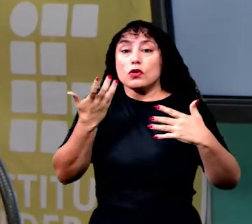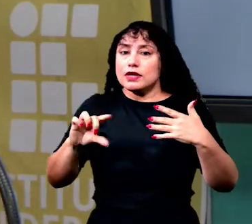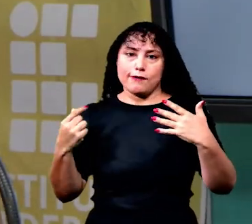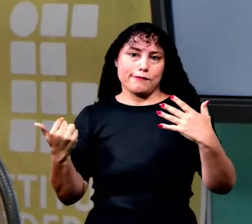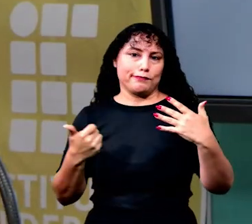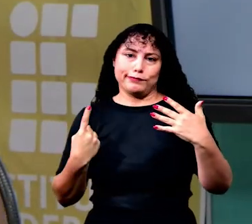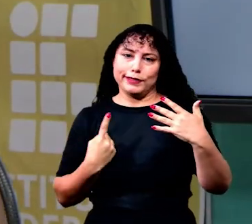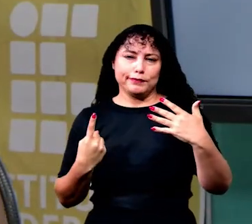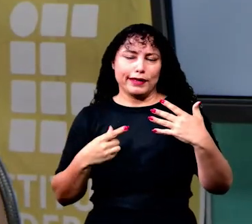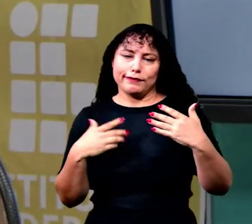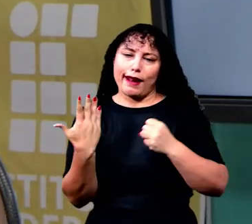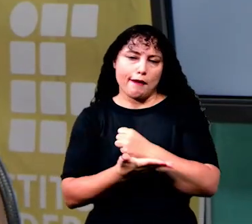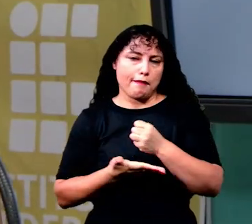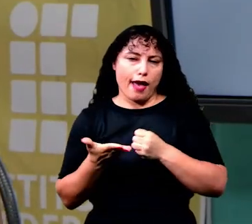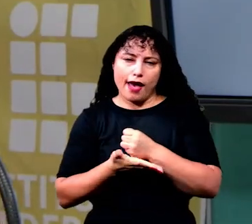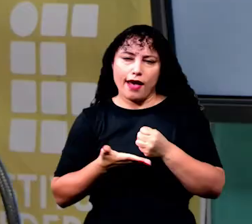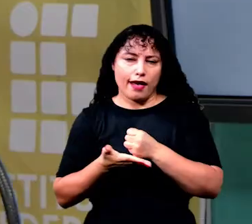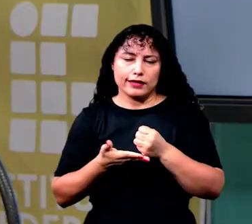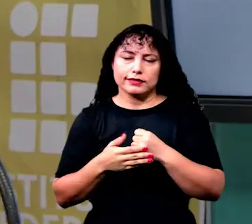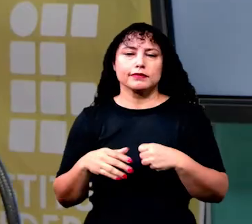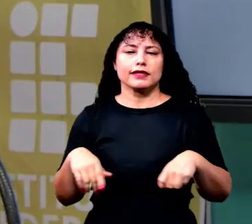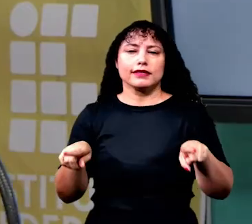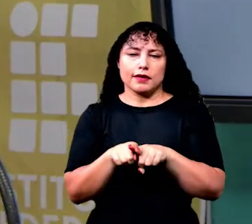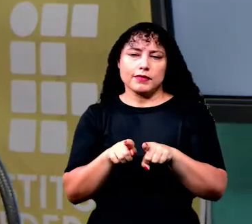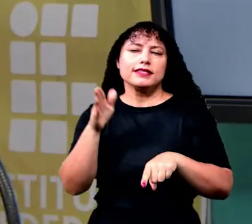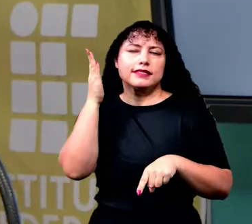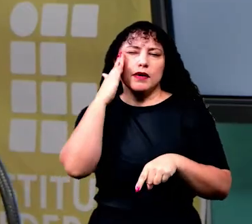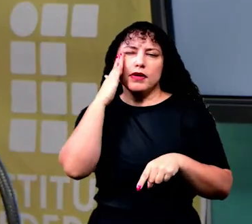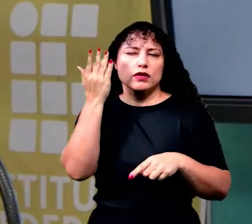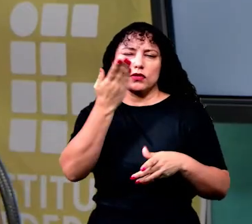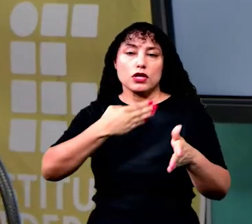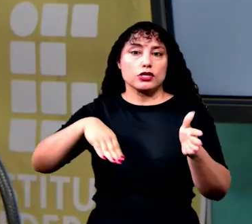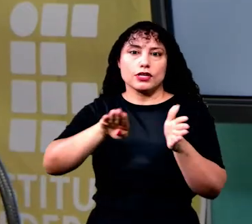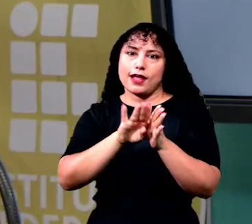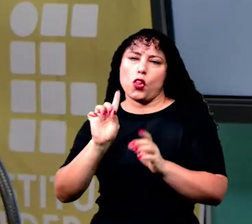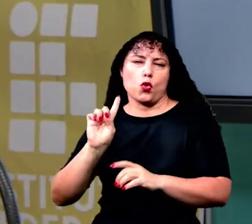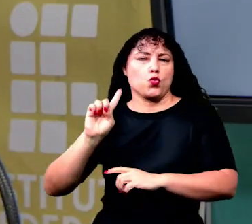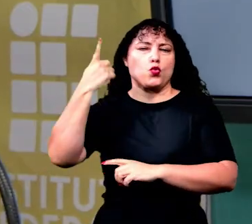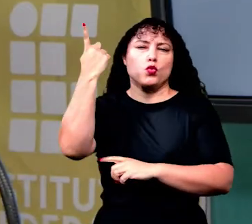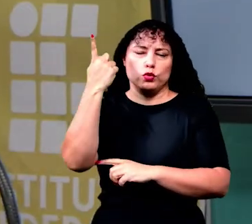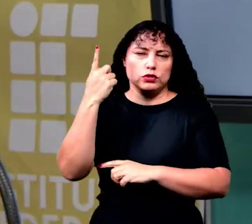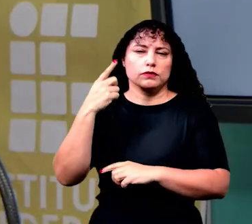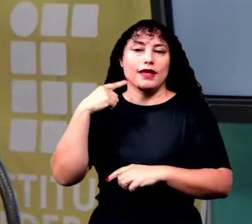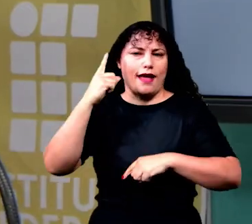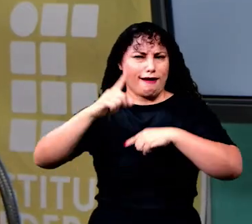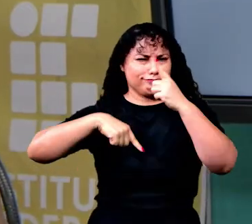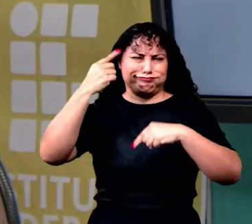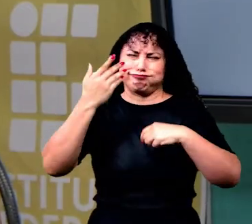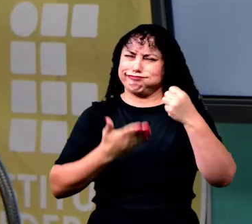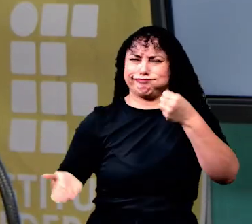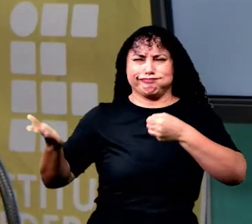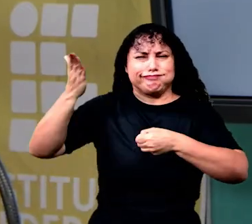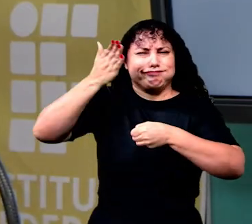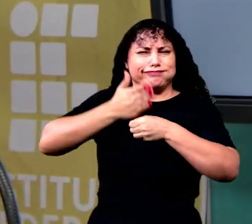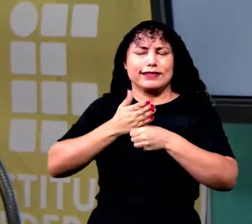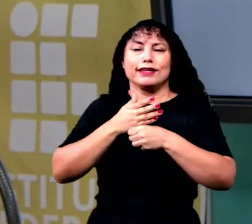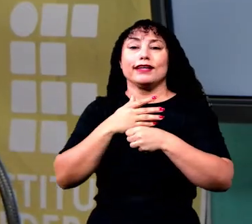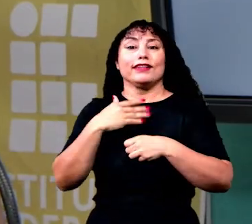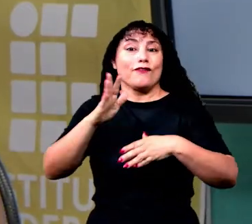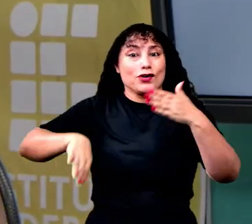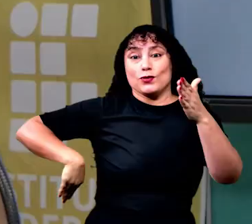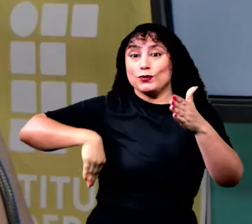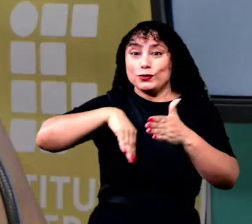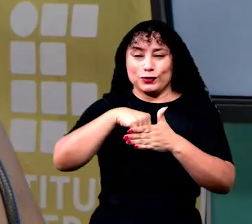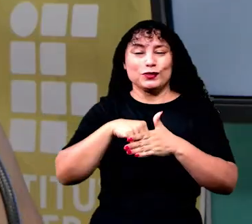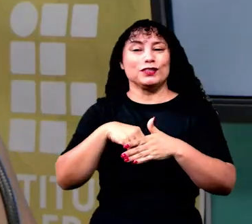primeiro, porque eu achava muito básico, mas eu também sabia que eu não ia chegar no último, porque já era muito avançado. Então foi um chute, mas